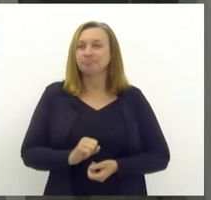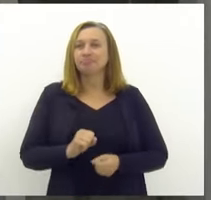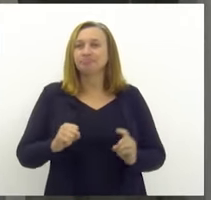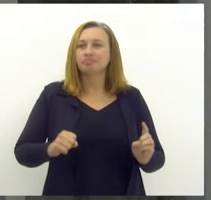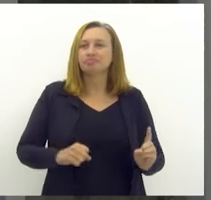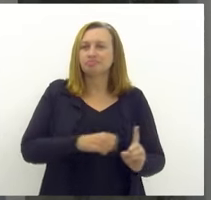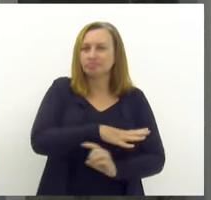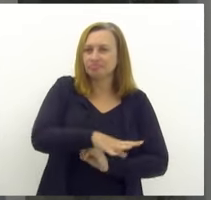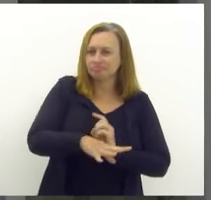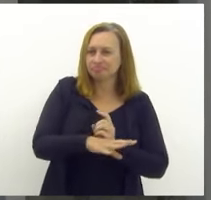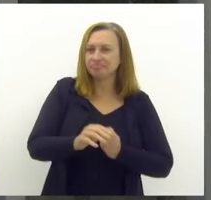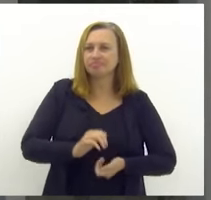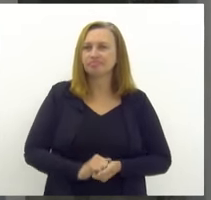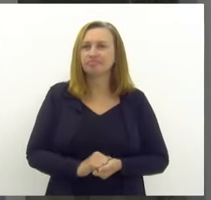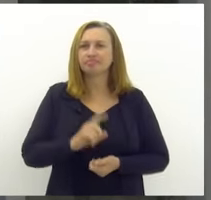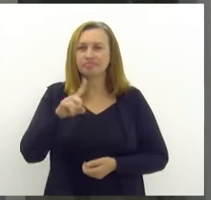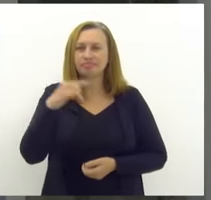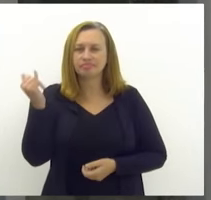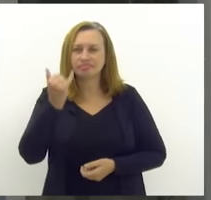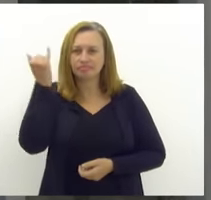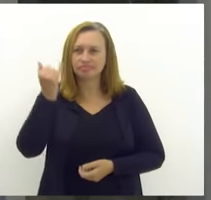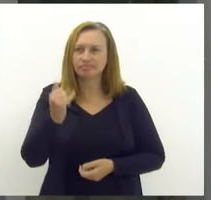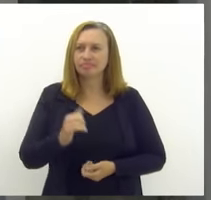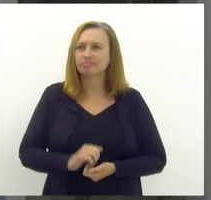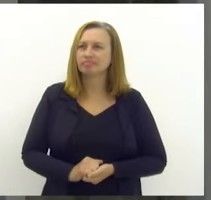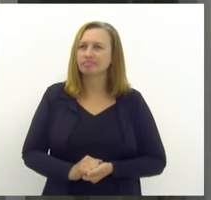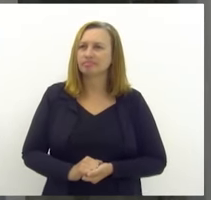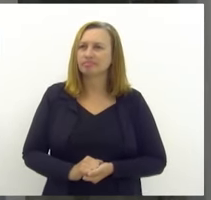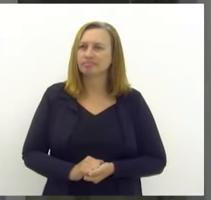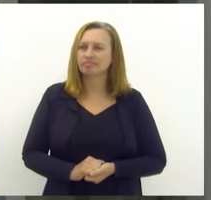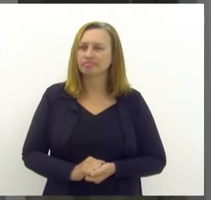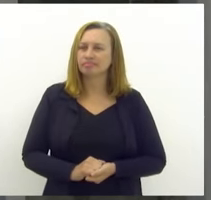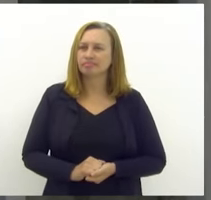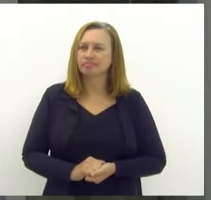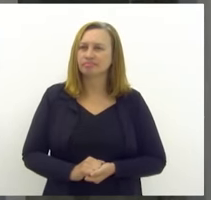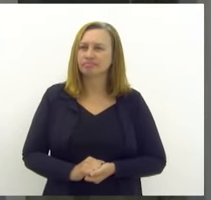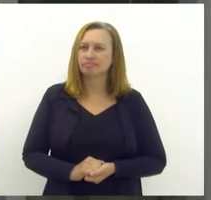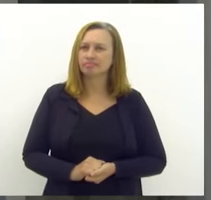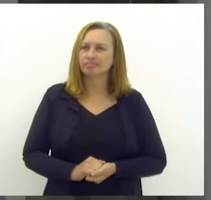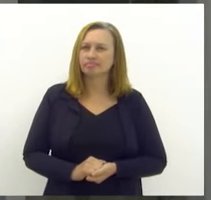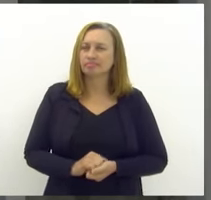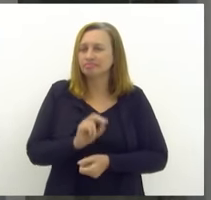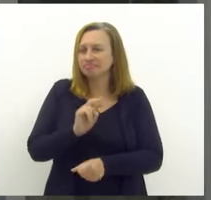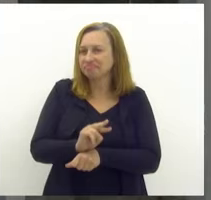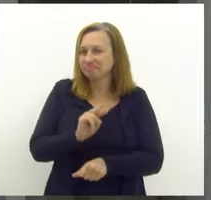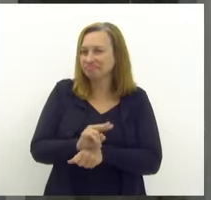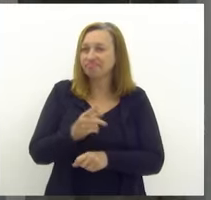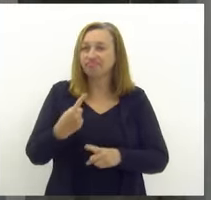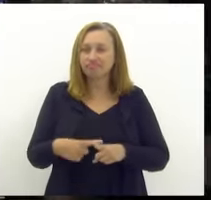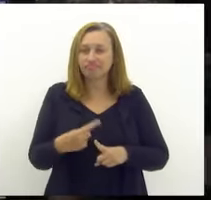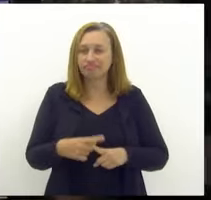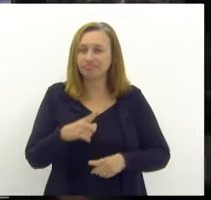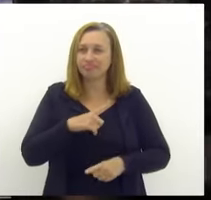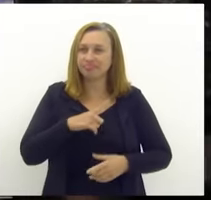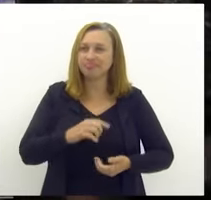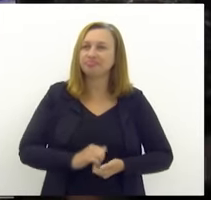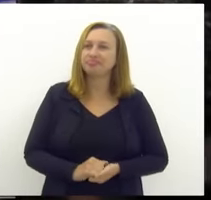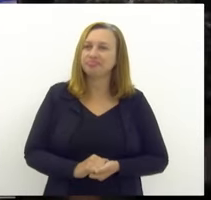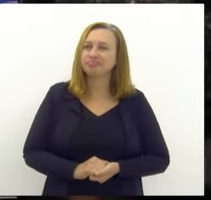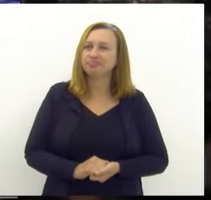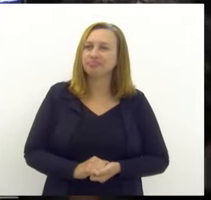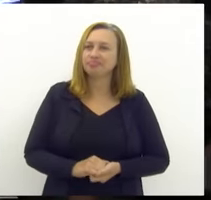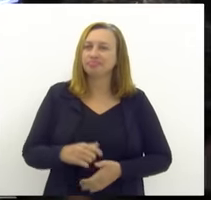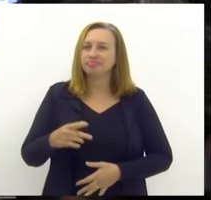assistencial é muito importante a gente fazer esse processo de proteção Porque tem uma transversalidade a